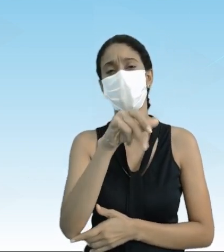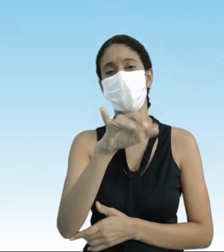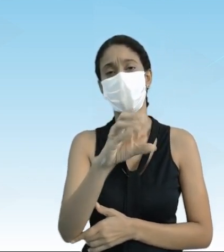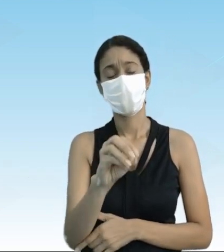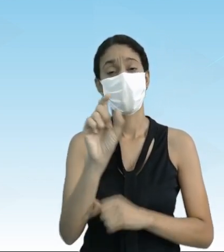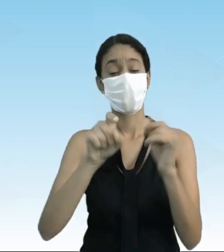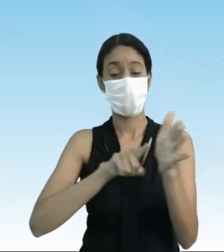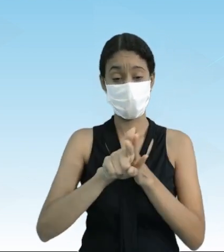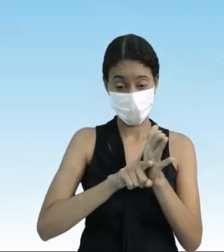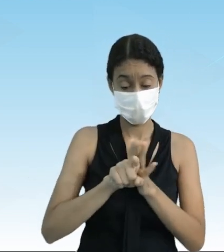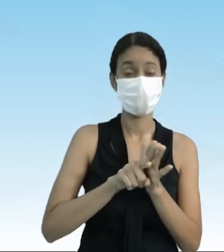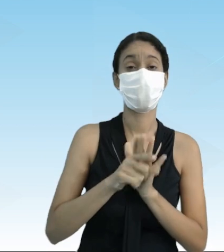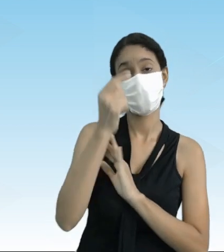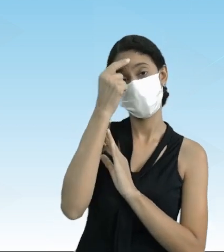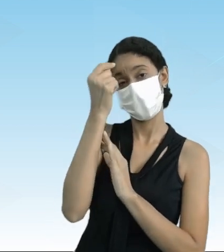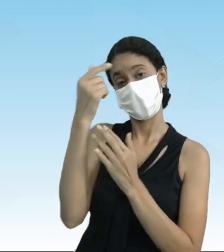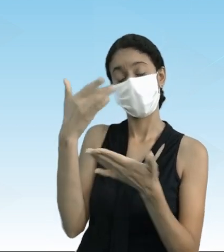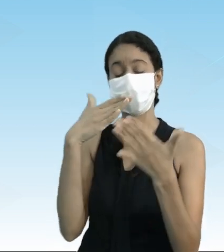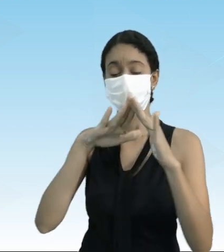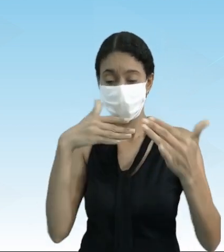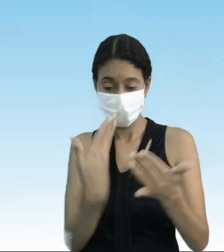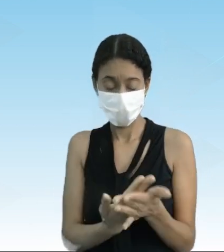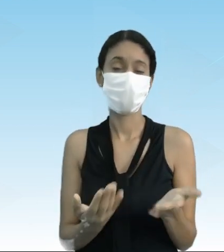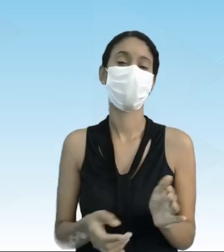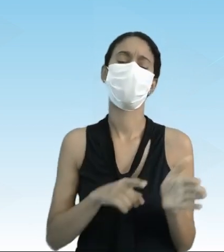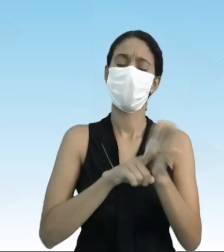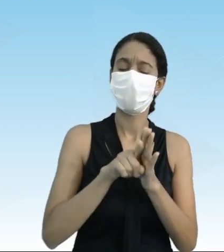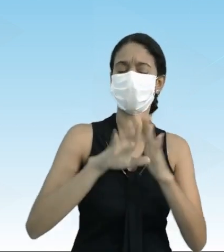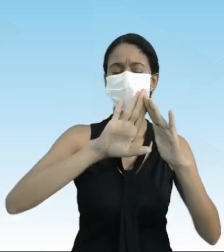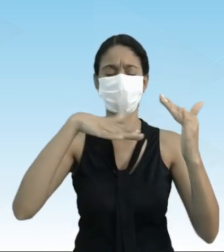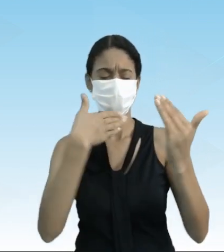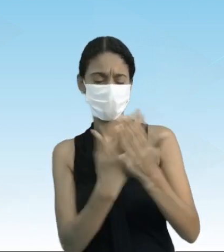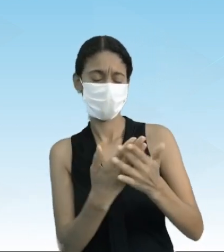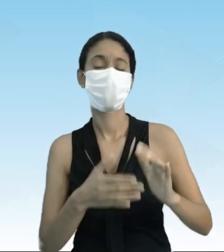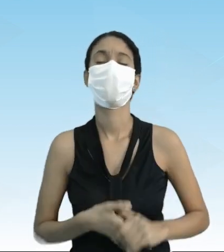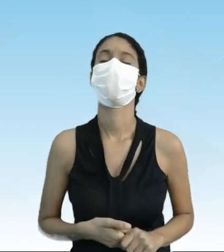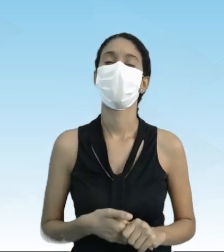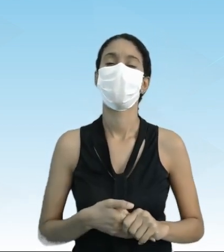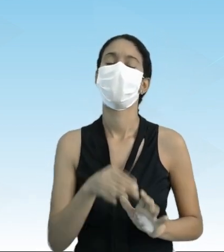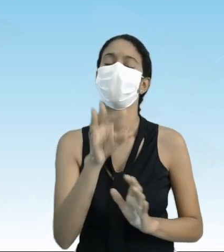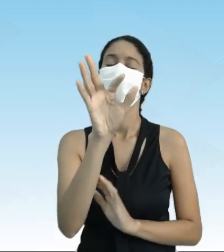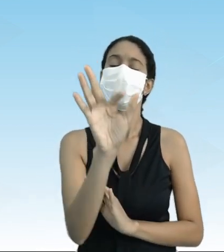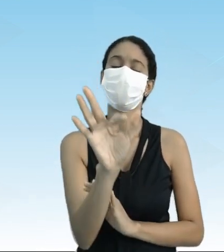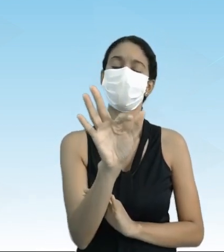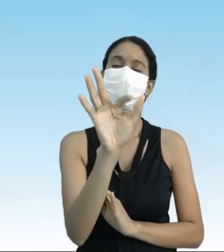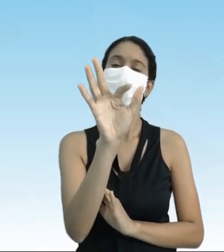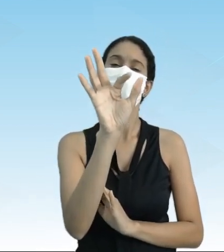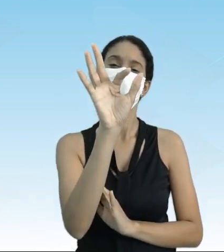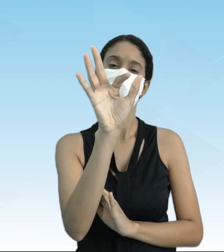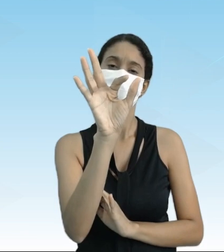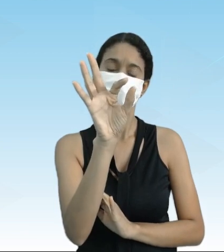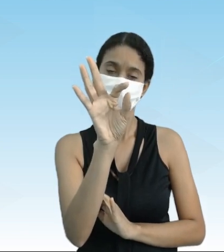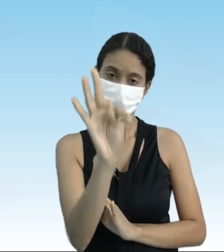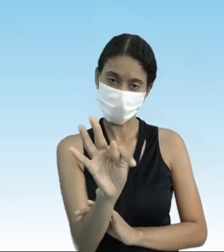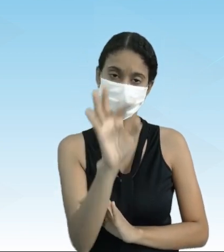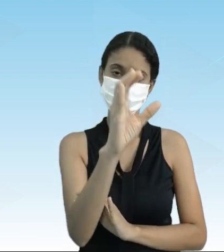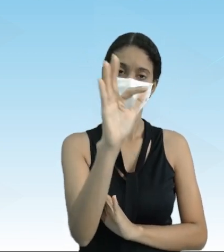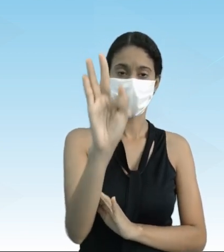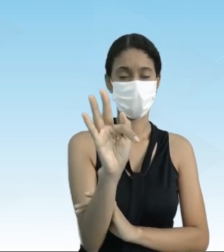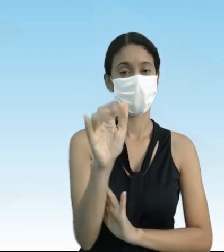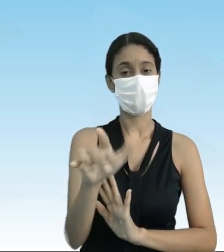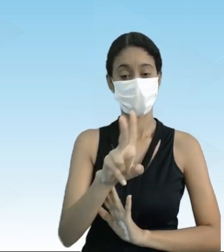pesquisa, certo? Uma pesquisa escolar, pronto. Pesquisa, seu TCF, que o professor vai